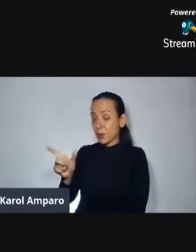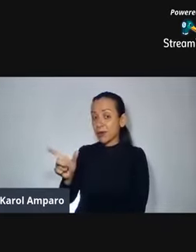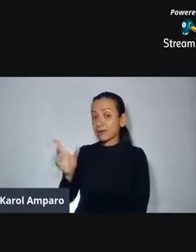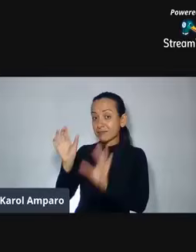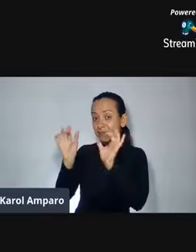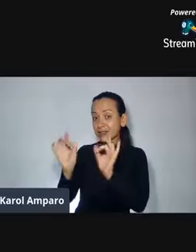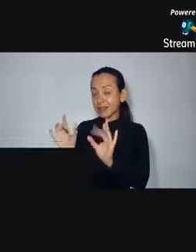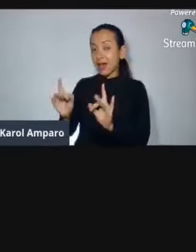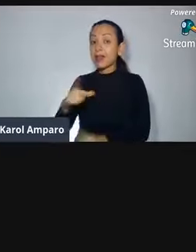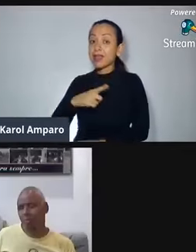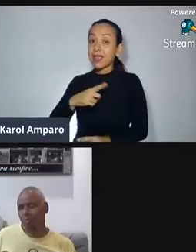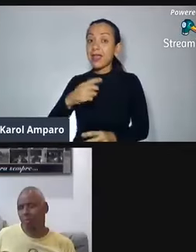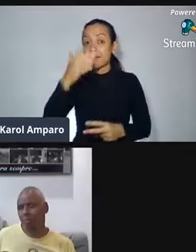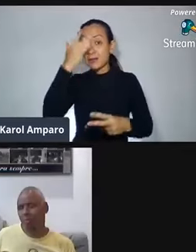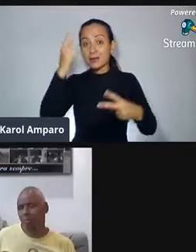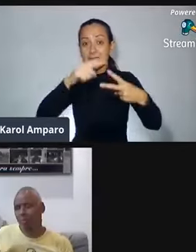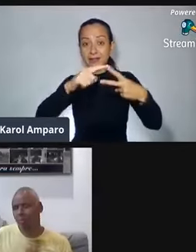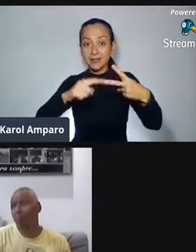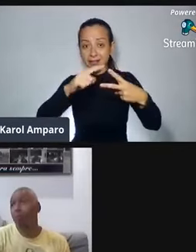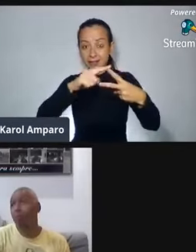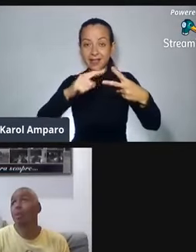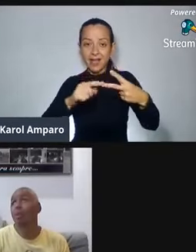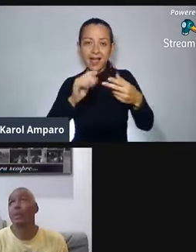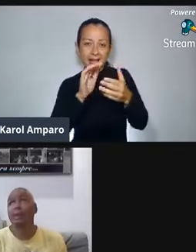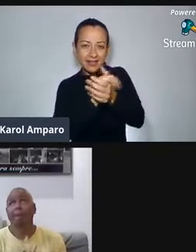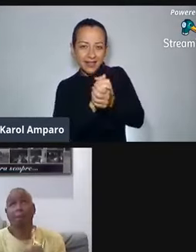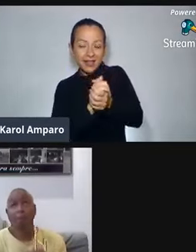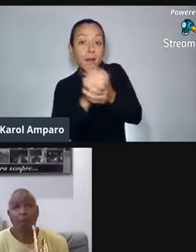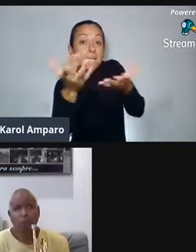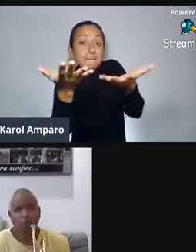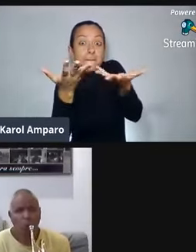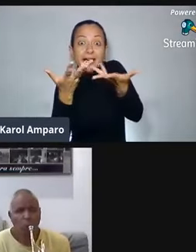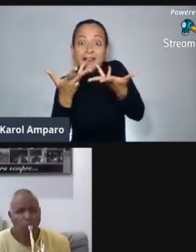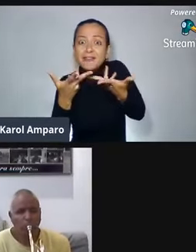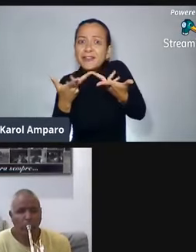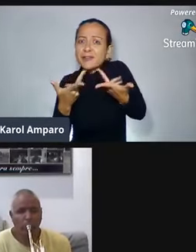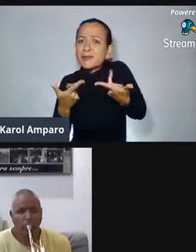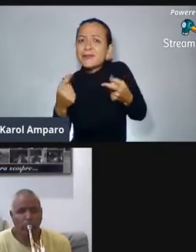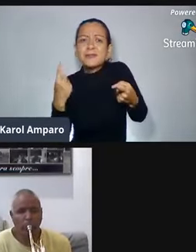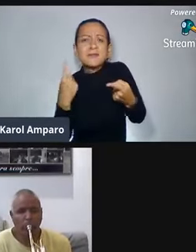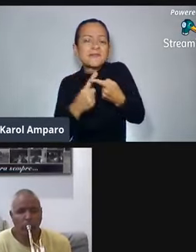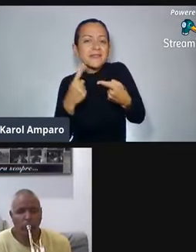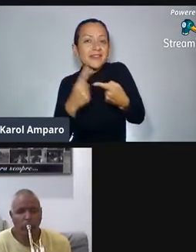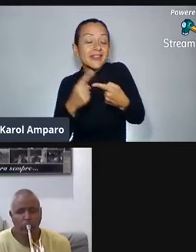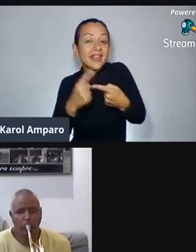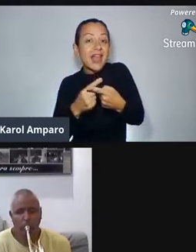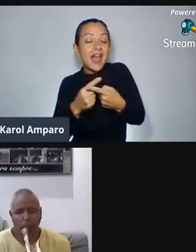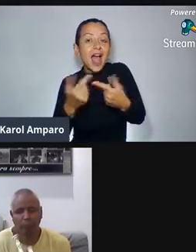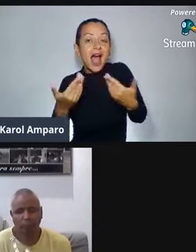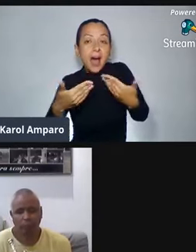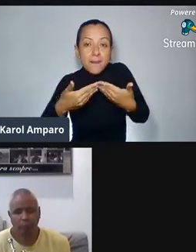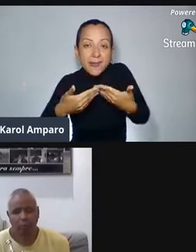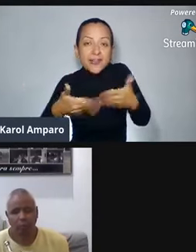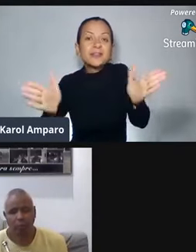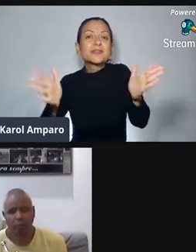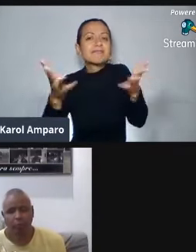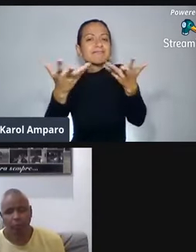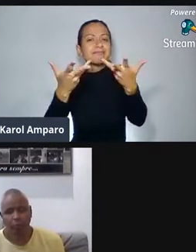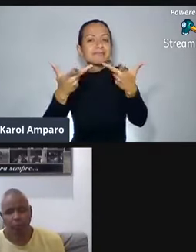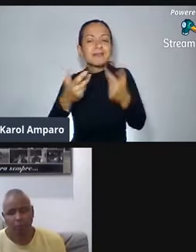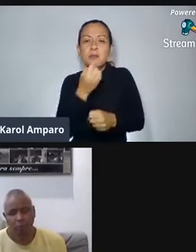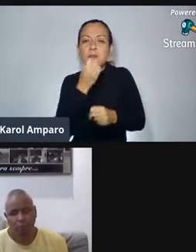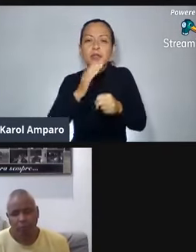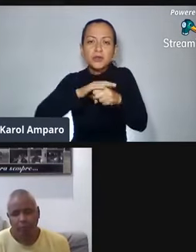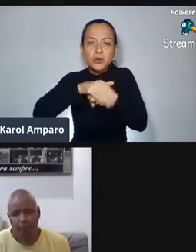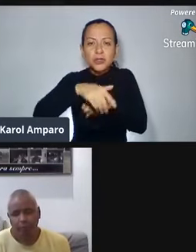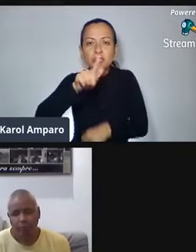casal maravilhoso que vai abrilhantar e vai fazer uma abertura fantástica. Para a nossa noite. Boa noite, Gilmar.